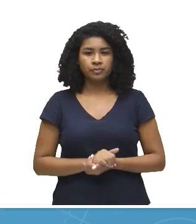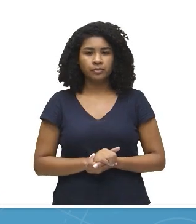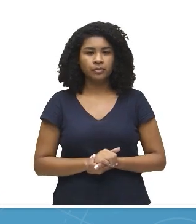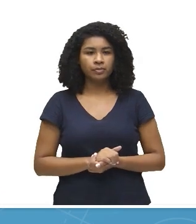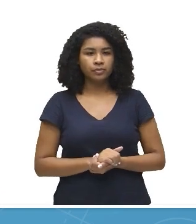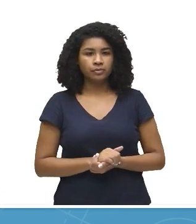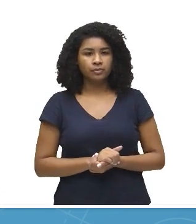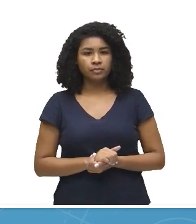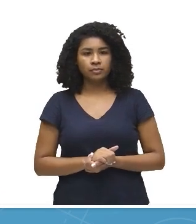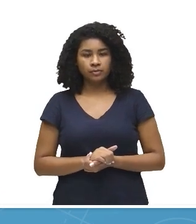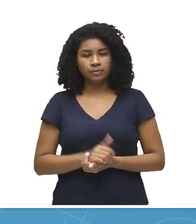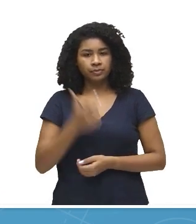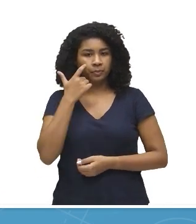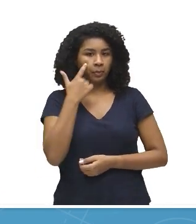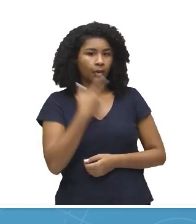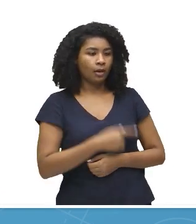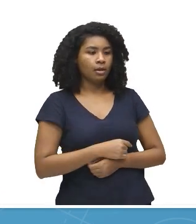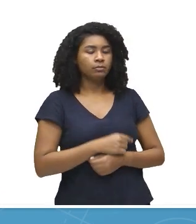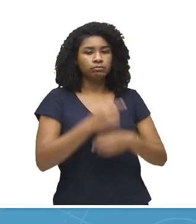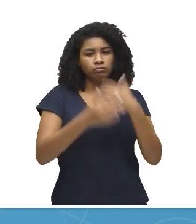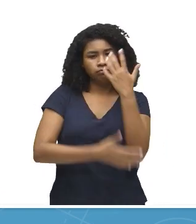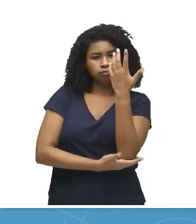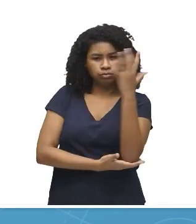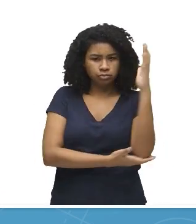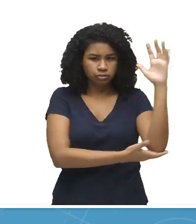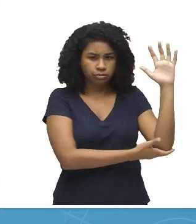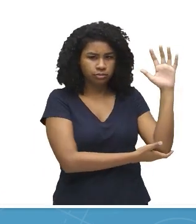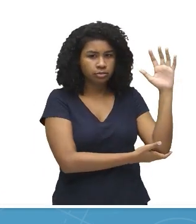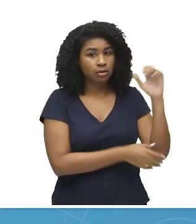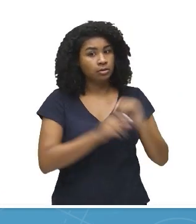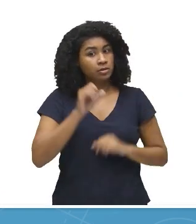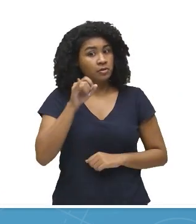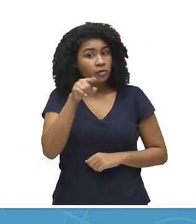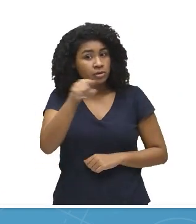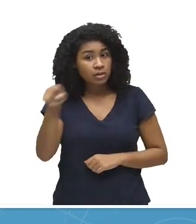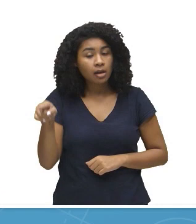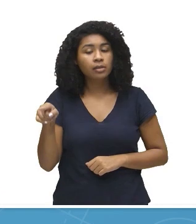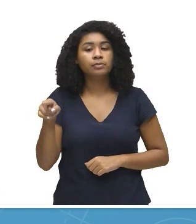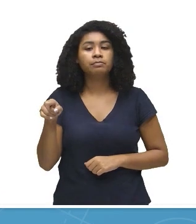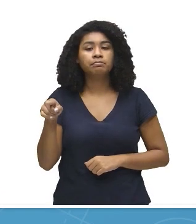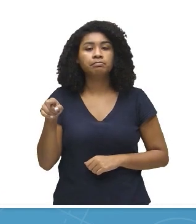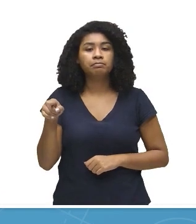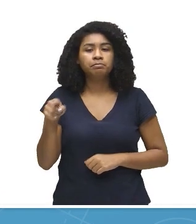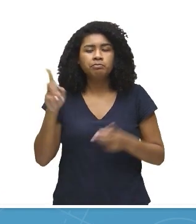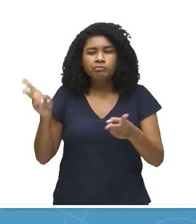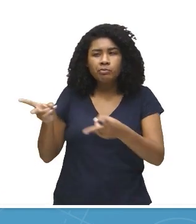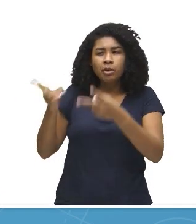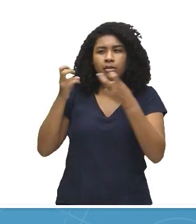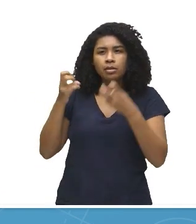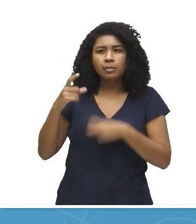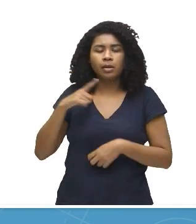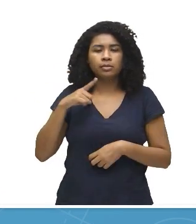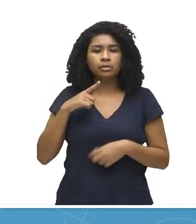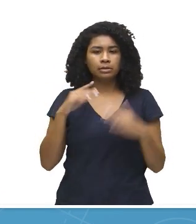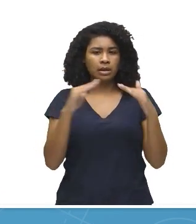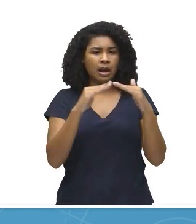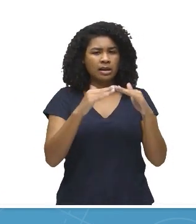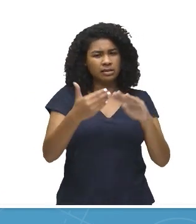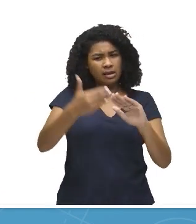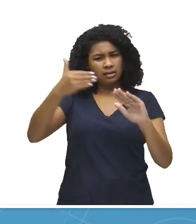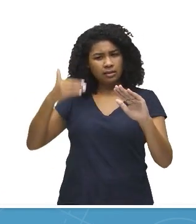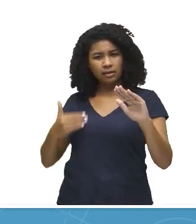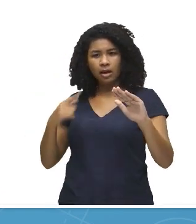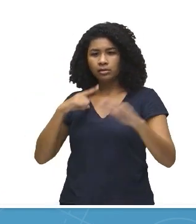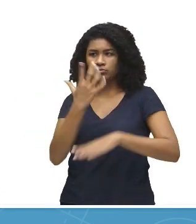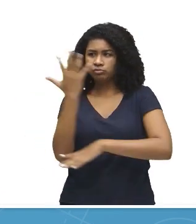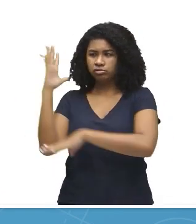a proteção. Então, quando vocês forem falar, por exemplo, que uma área perto da sua casa ela é preservada ou